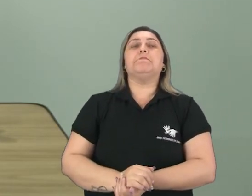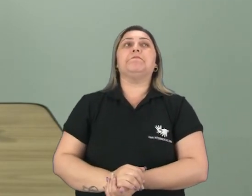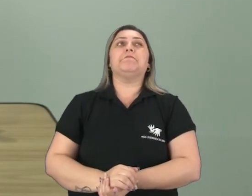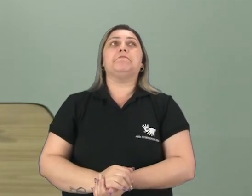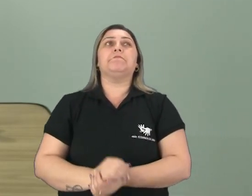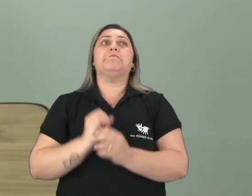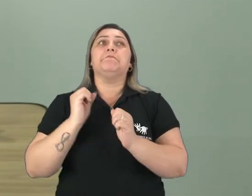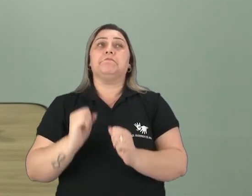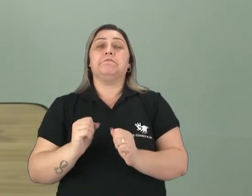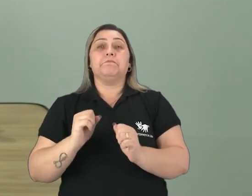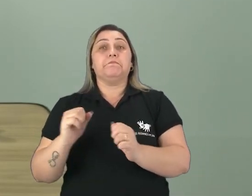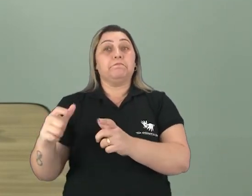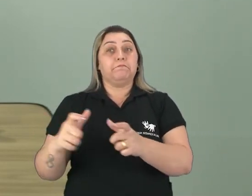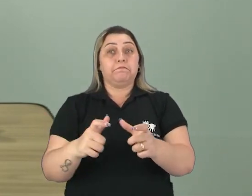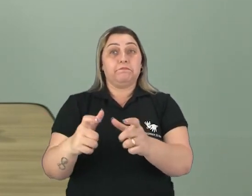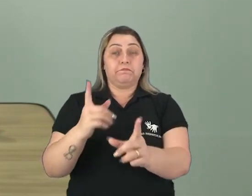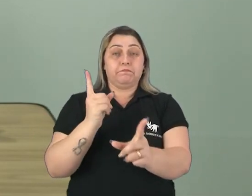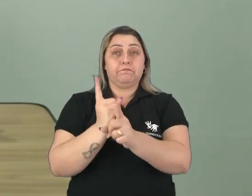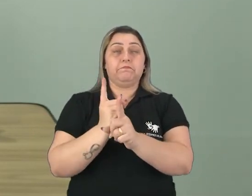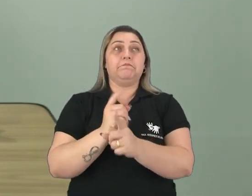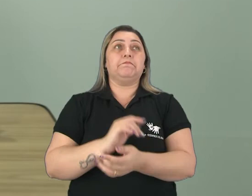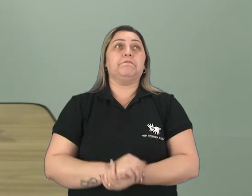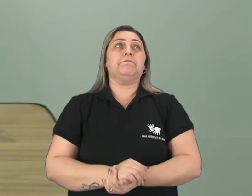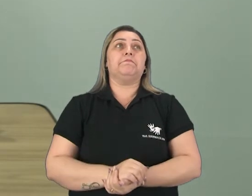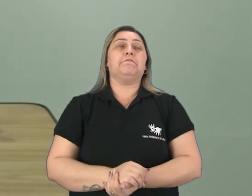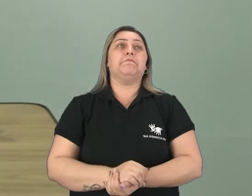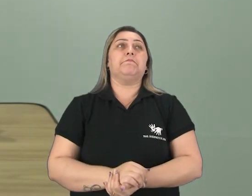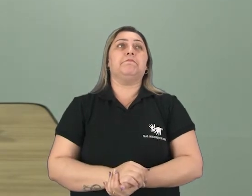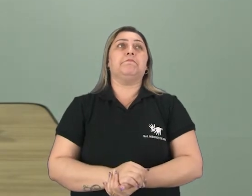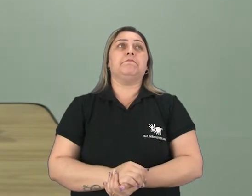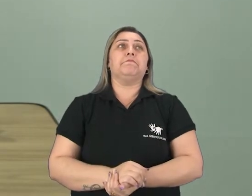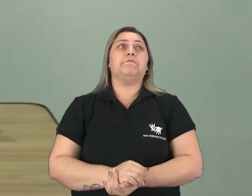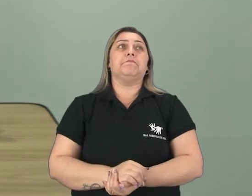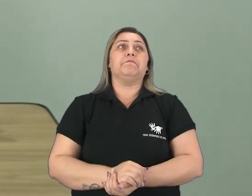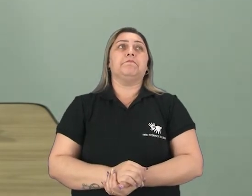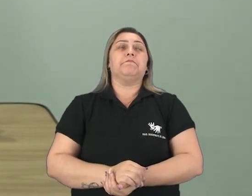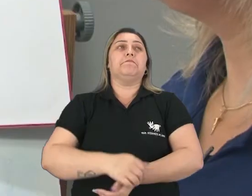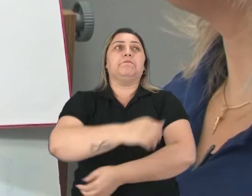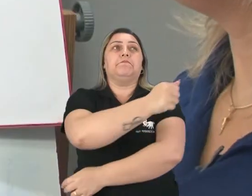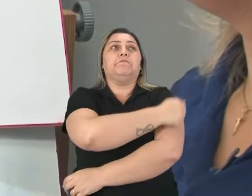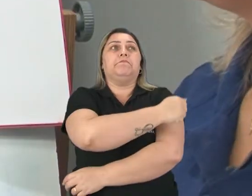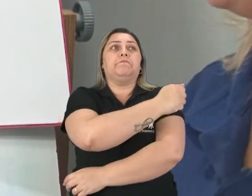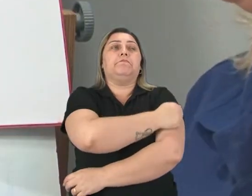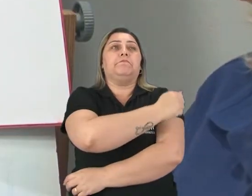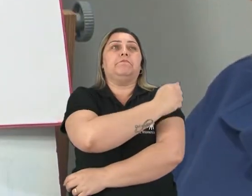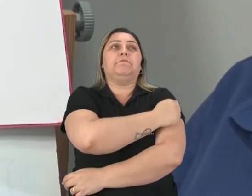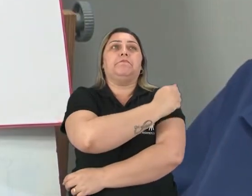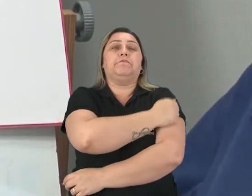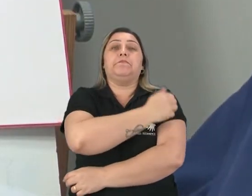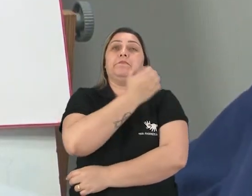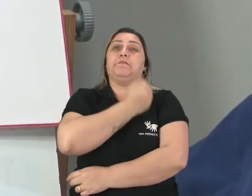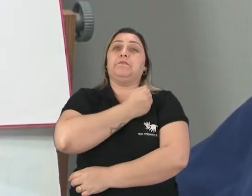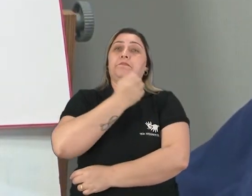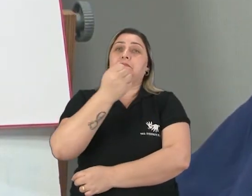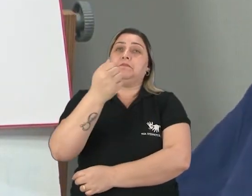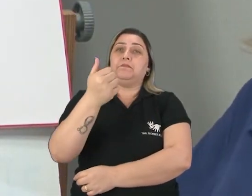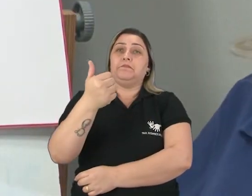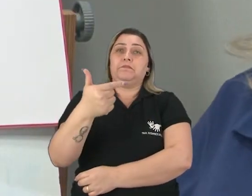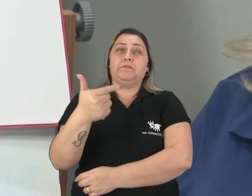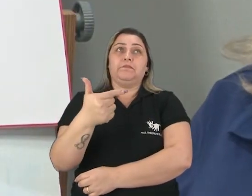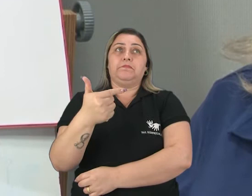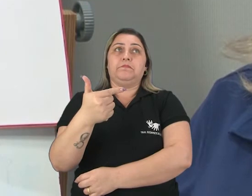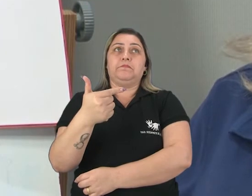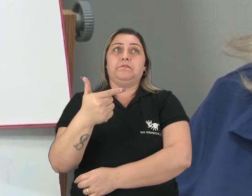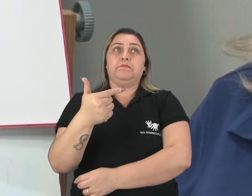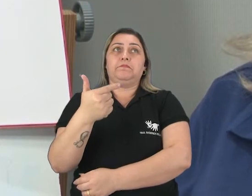direção, possamos nos localizar. Digamos que o aluno está aqui indo no caminho número 2 e de repente ele